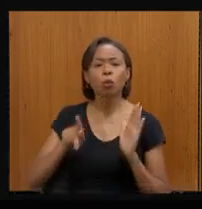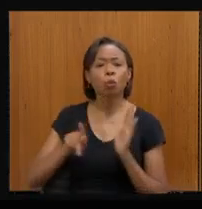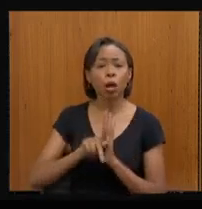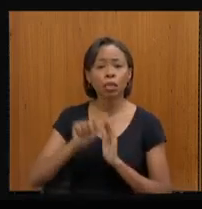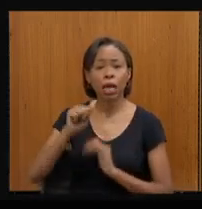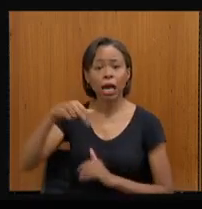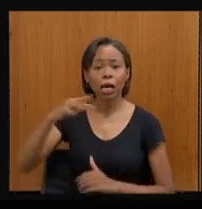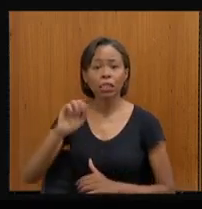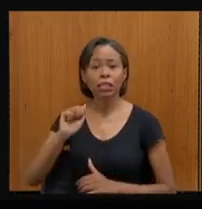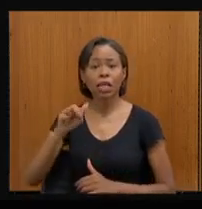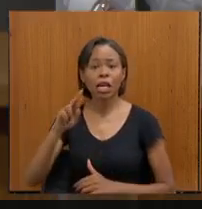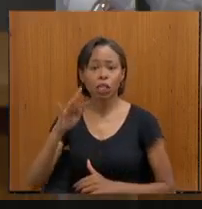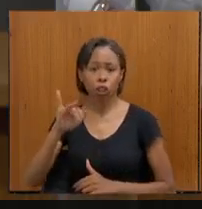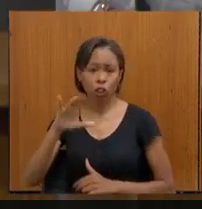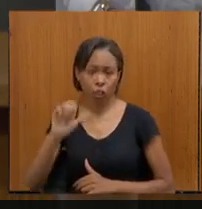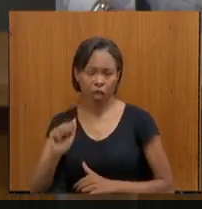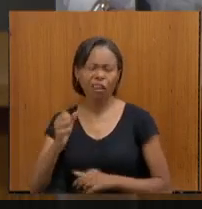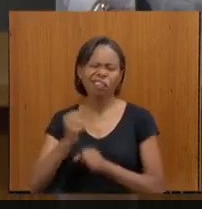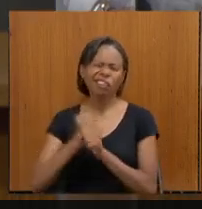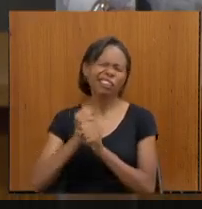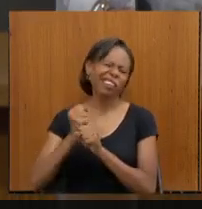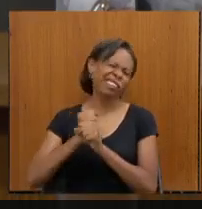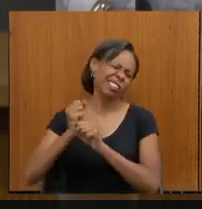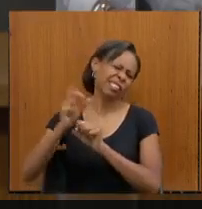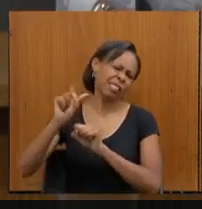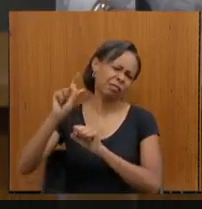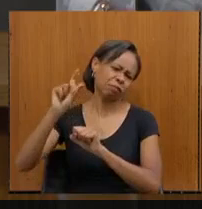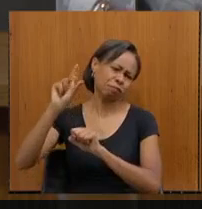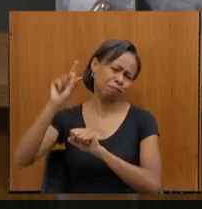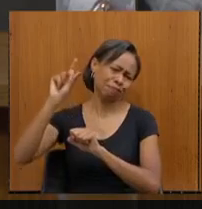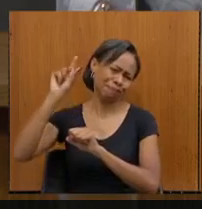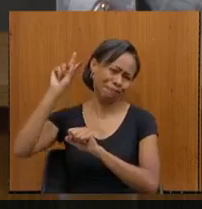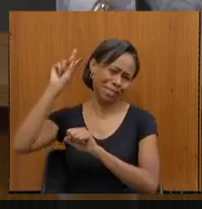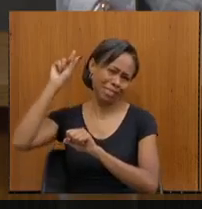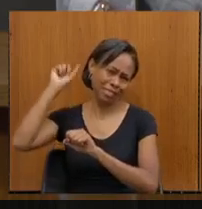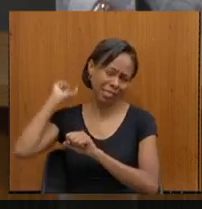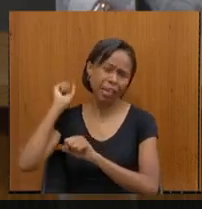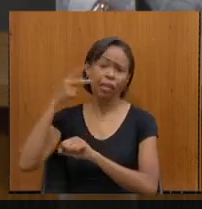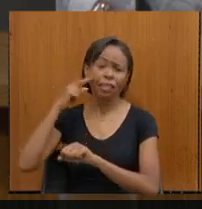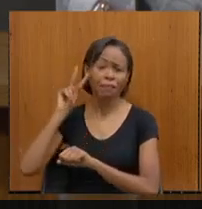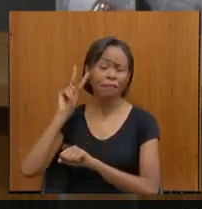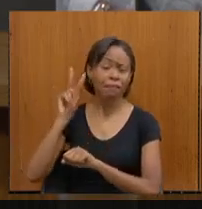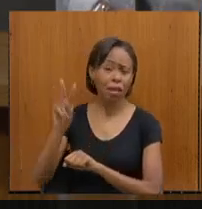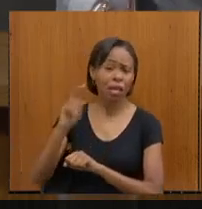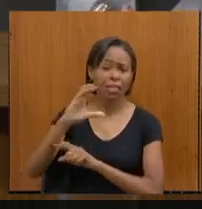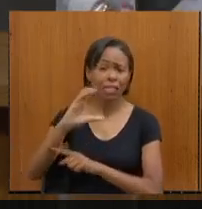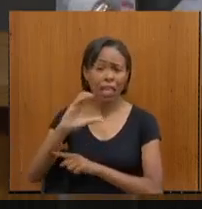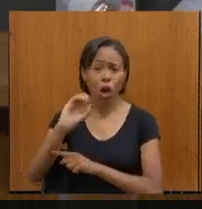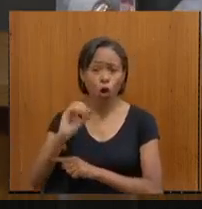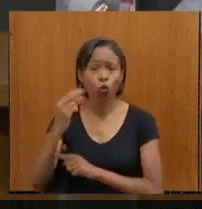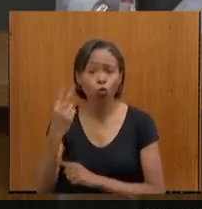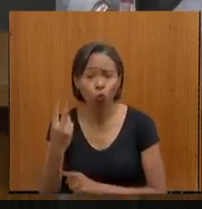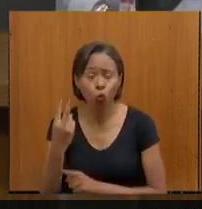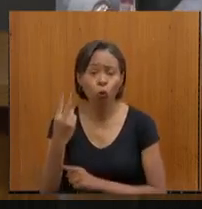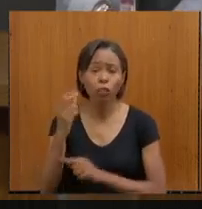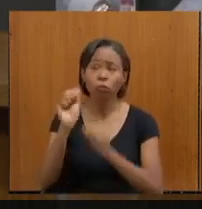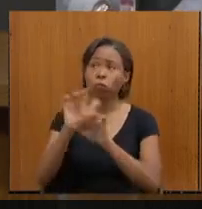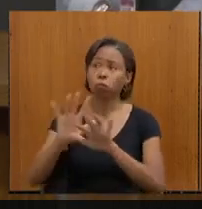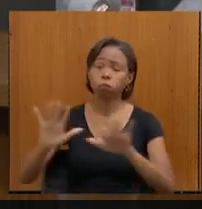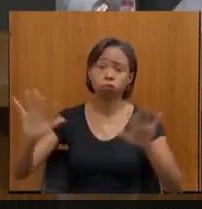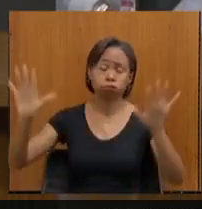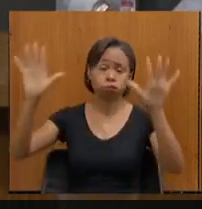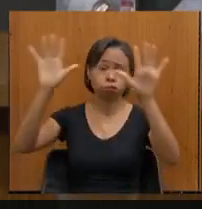ir anos atrás o milhões de anos atrás e ver a concentração de CO2 naquela atmosfera naquele ano